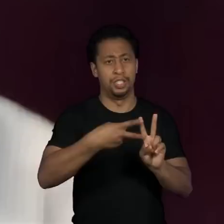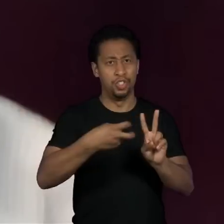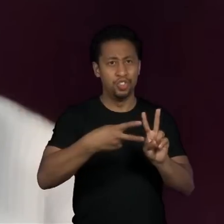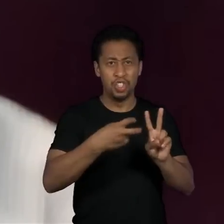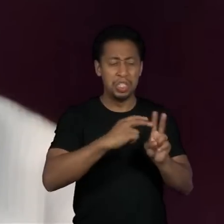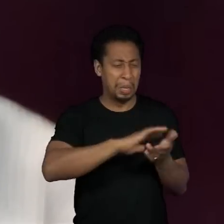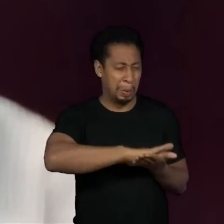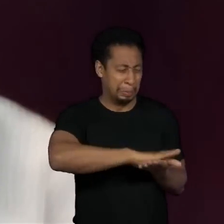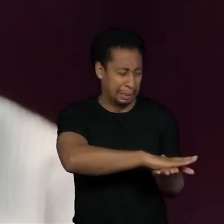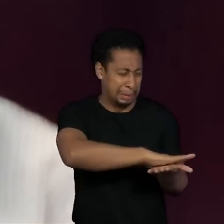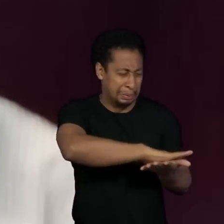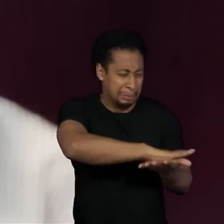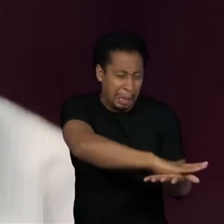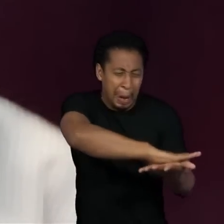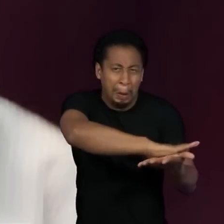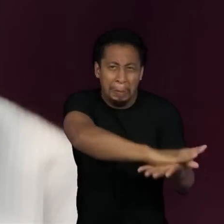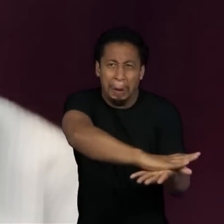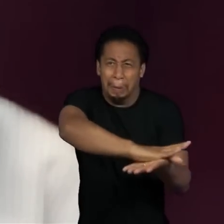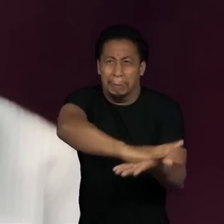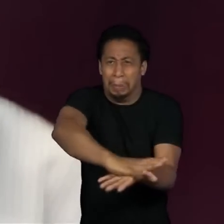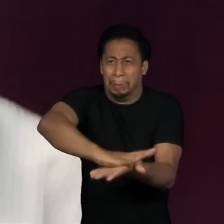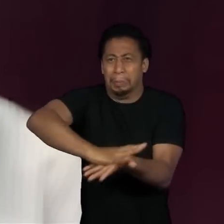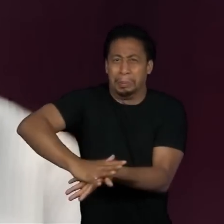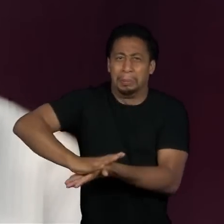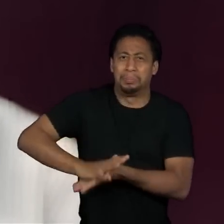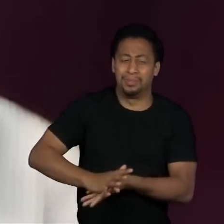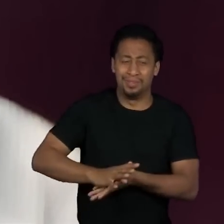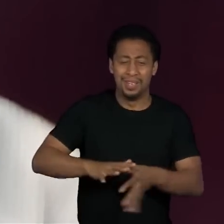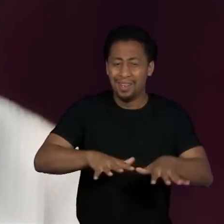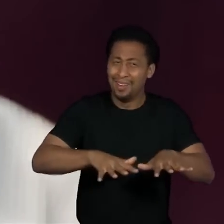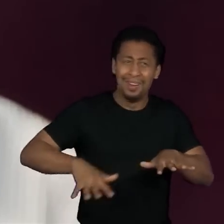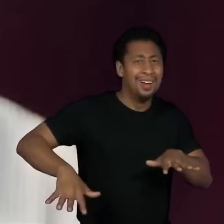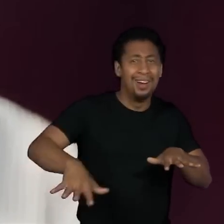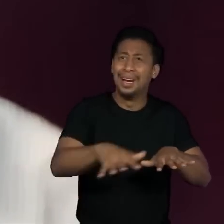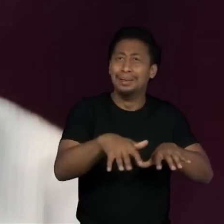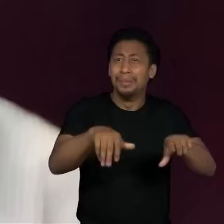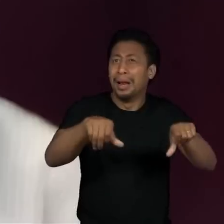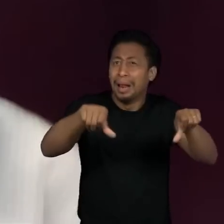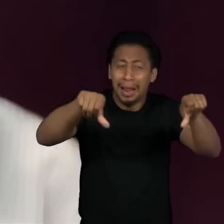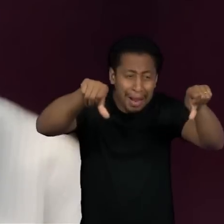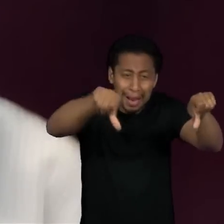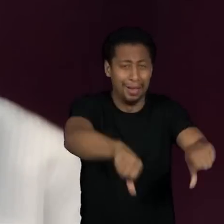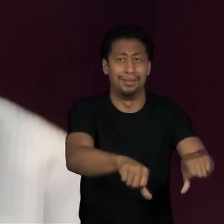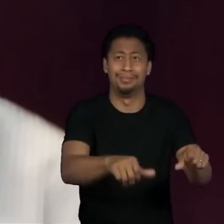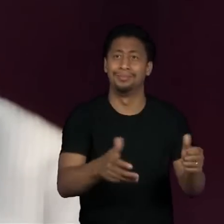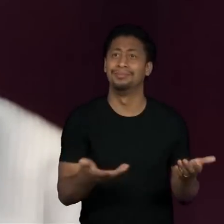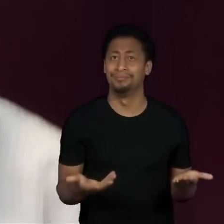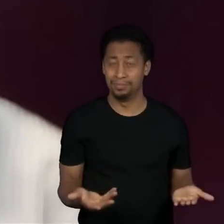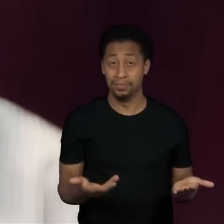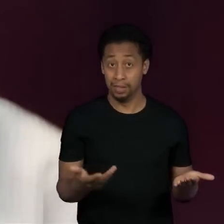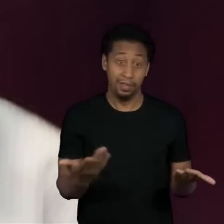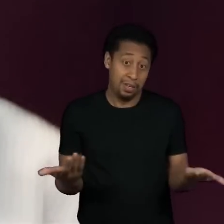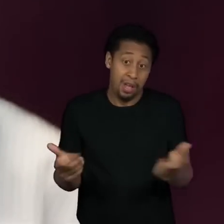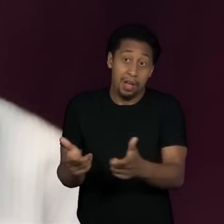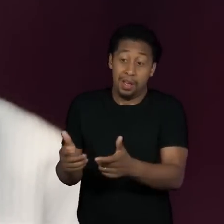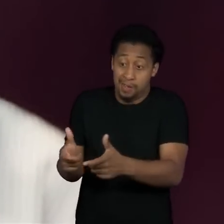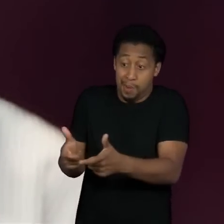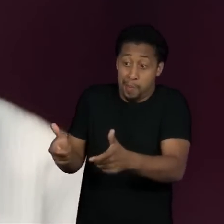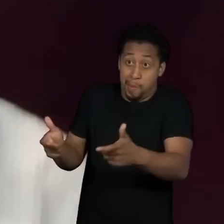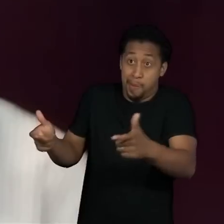ilhas, liberando a maior parte do território contínuo para a presença do garimpo